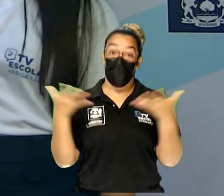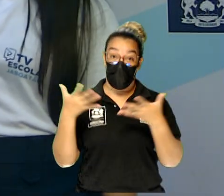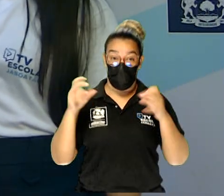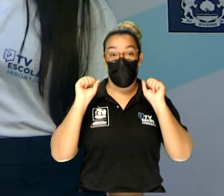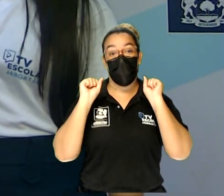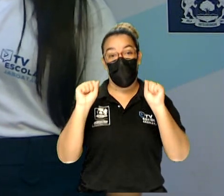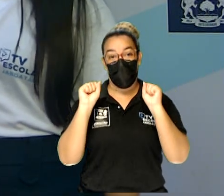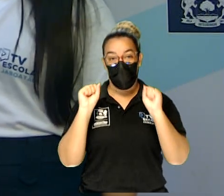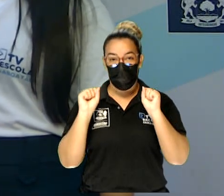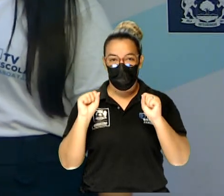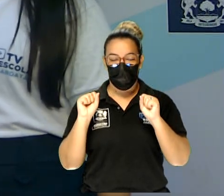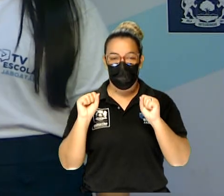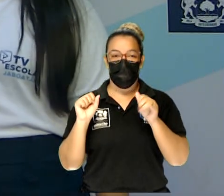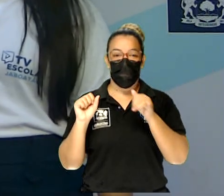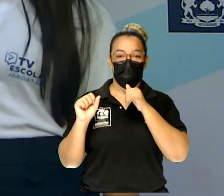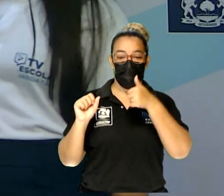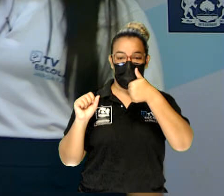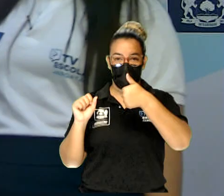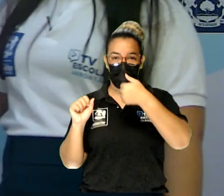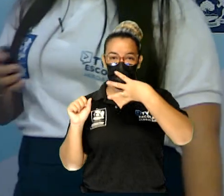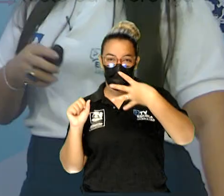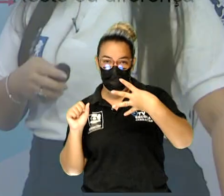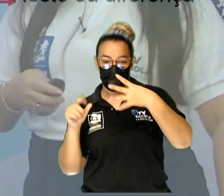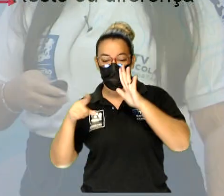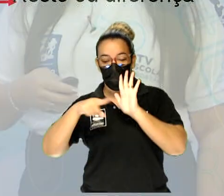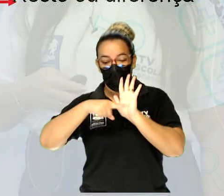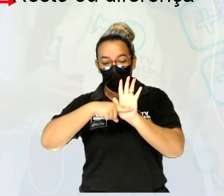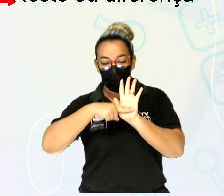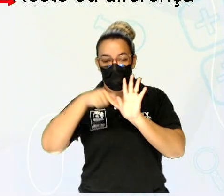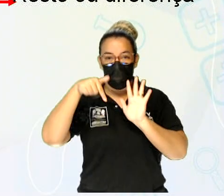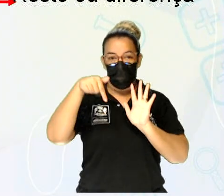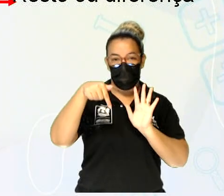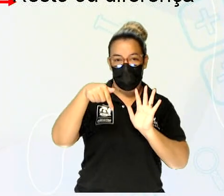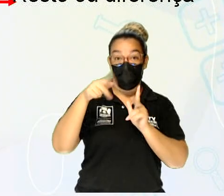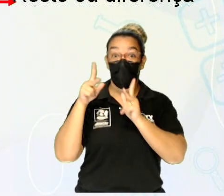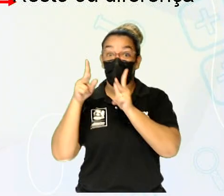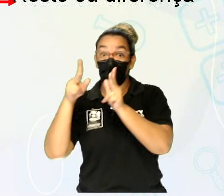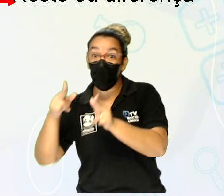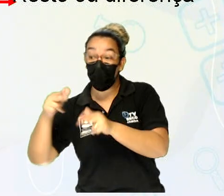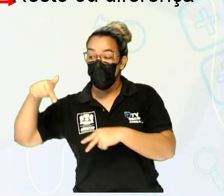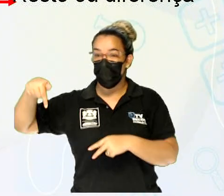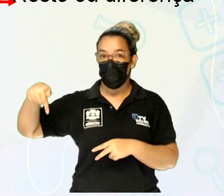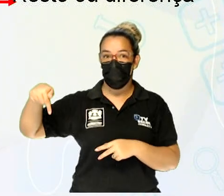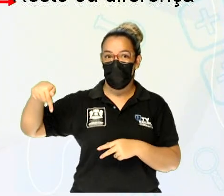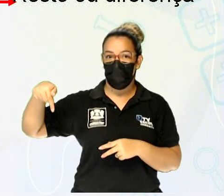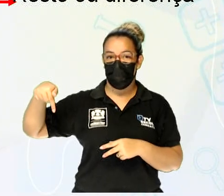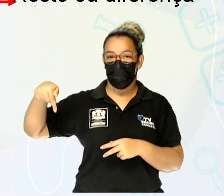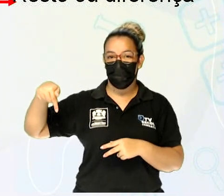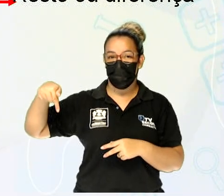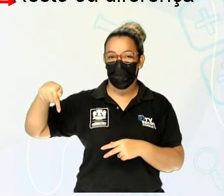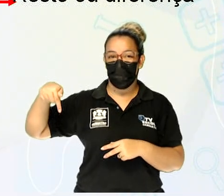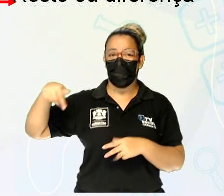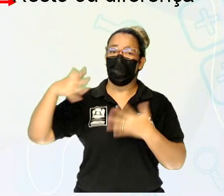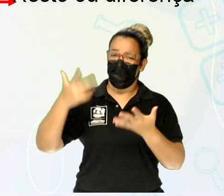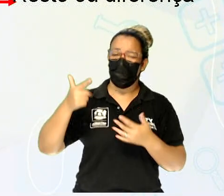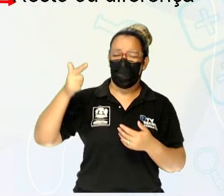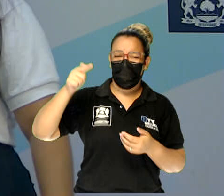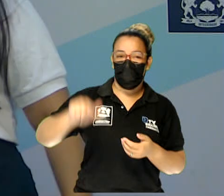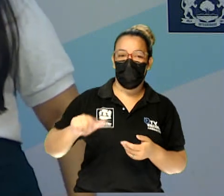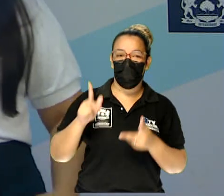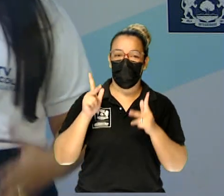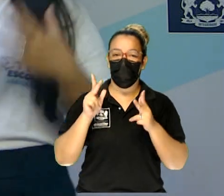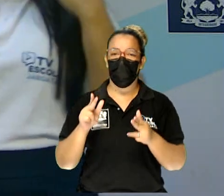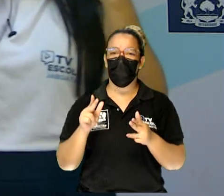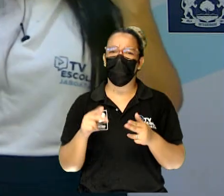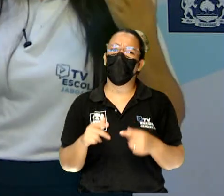ó, 14 menos 7. 7. Deu certo. Eita, Júlia, de novo. 1 menos